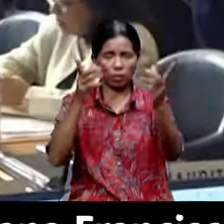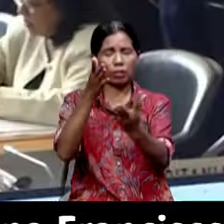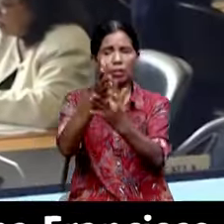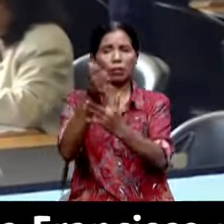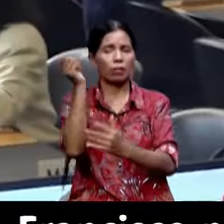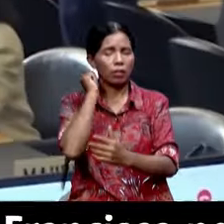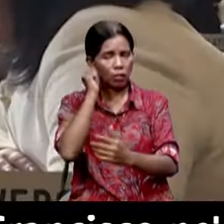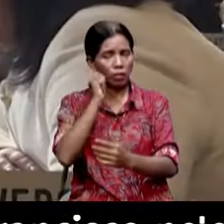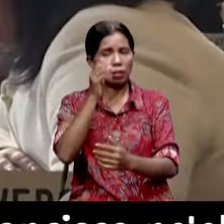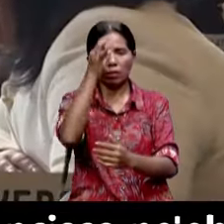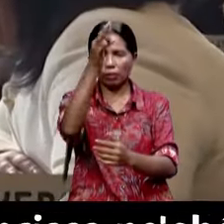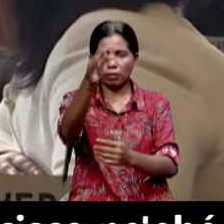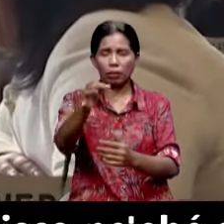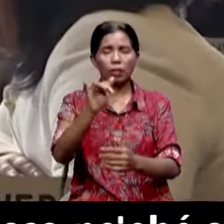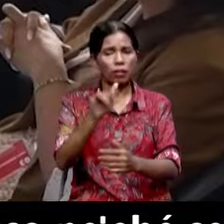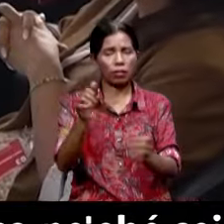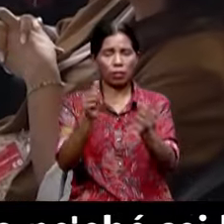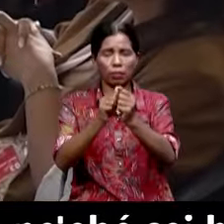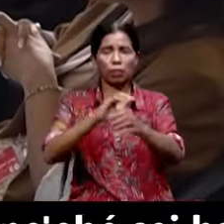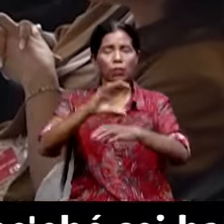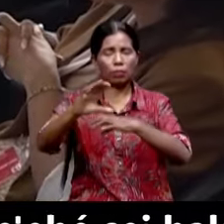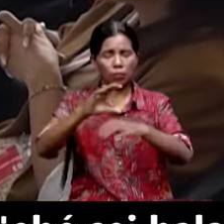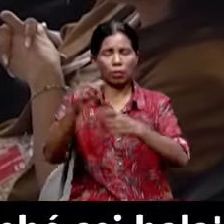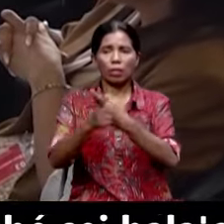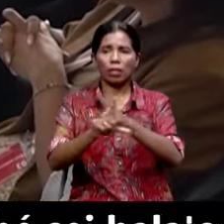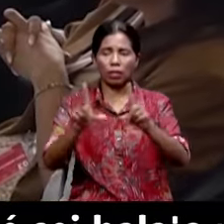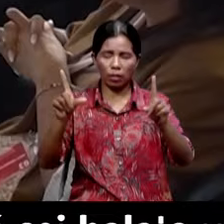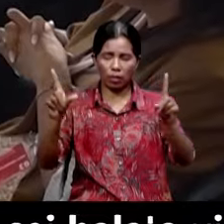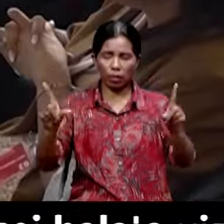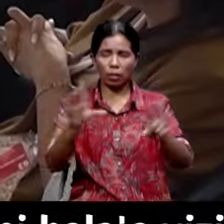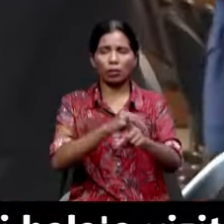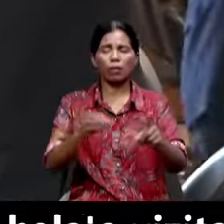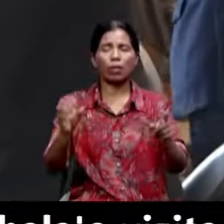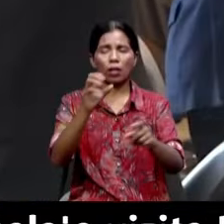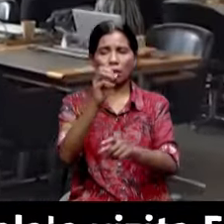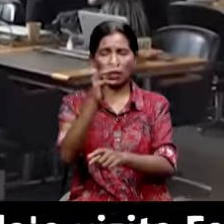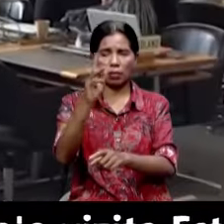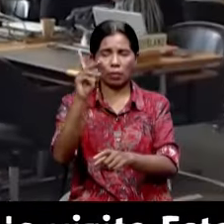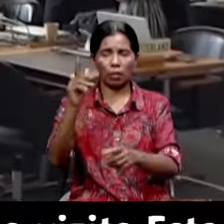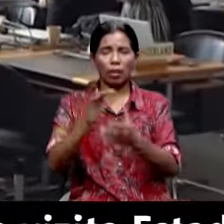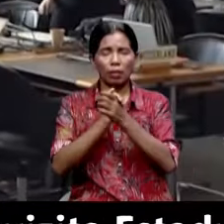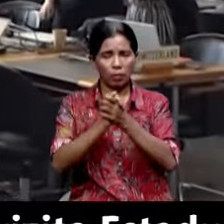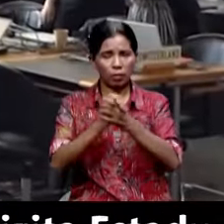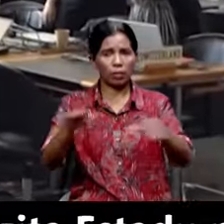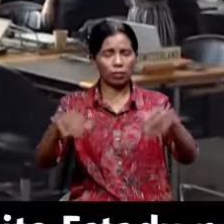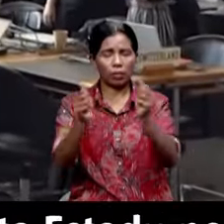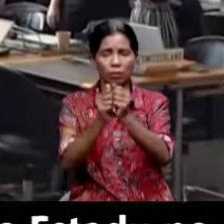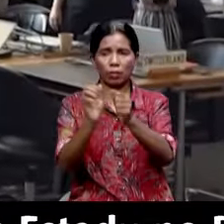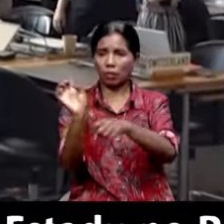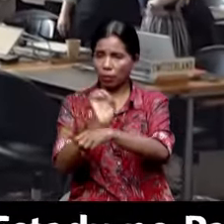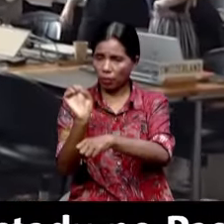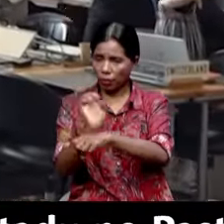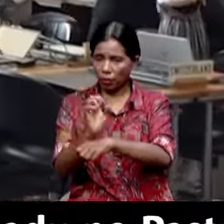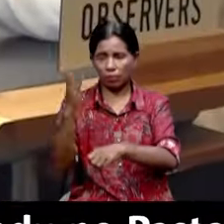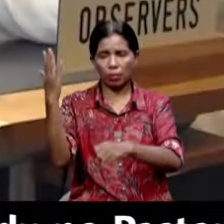ASEAN, no e futuro acordo comércio livre, lhe-se a linha com o padrão OMK Nian, se remete em relação econômica e a